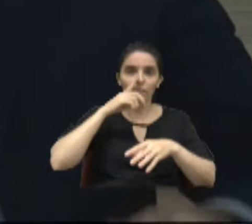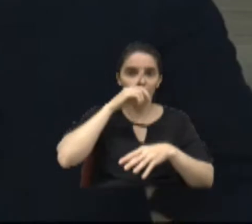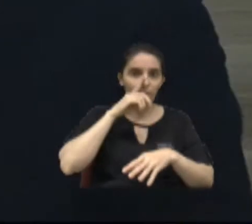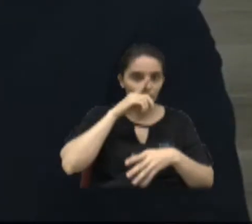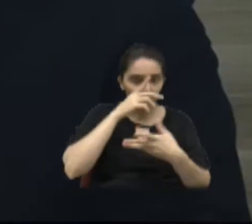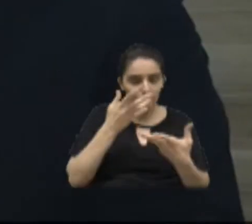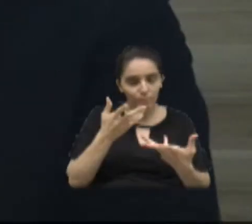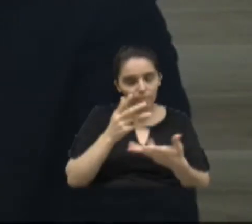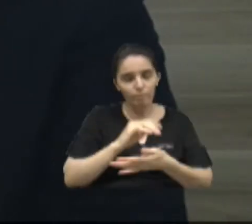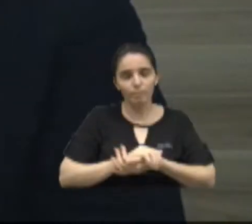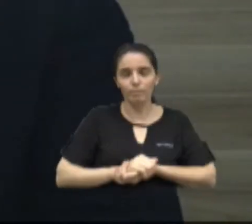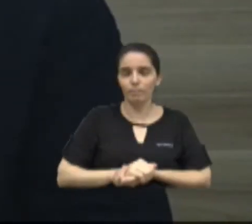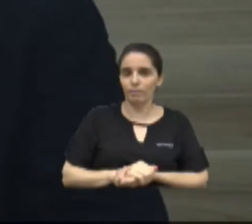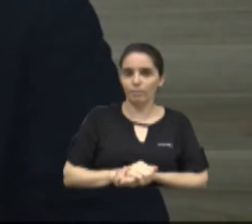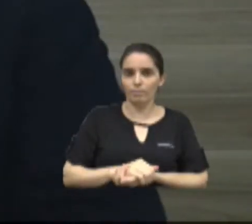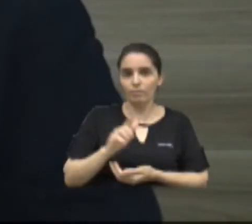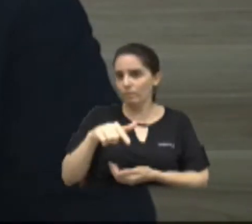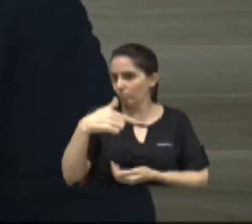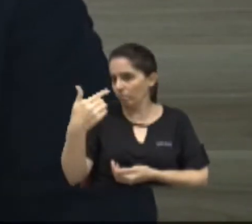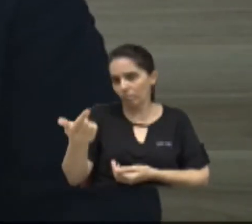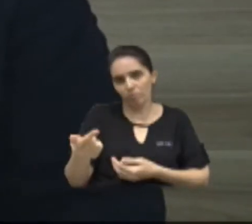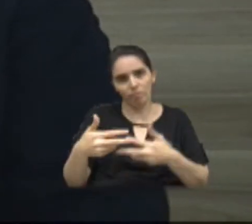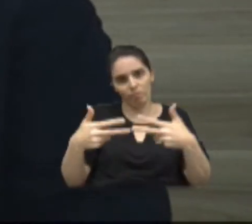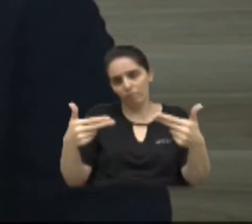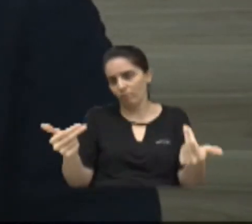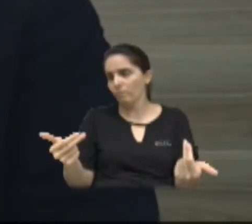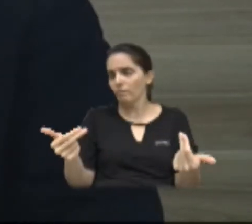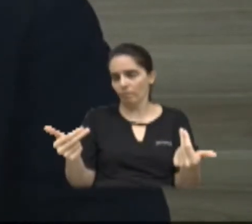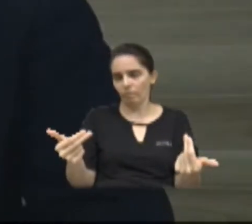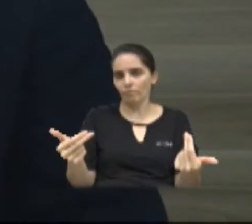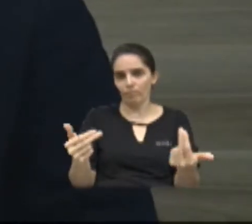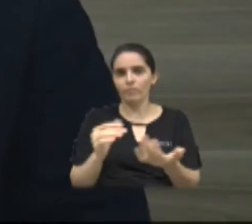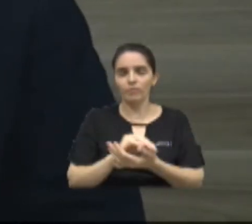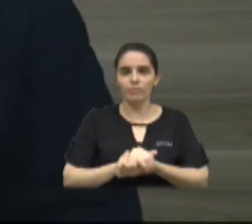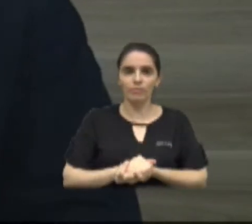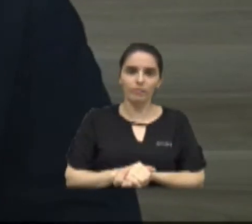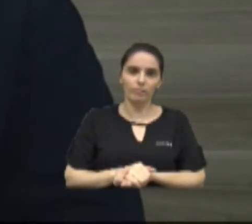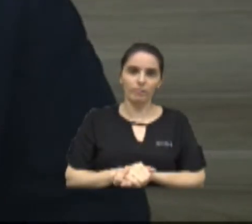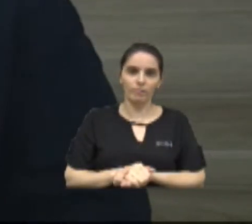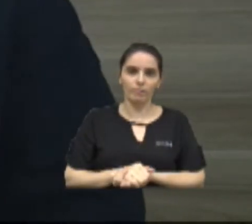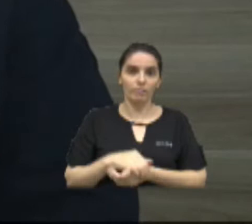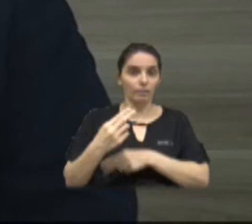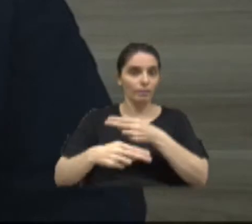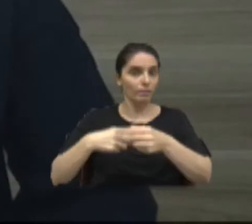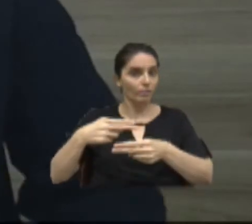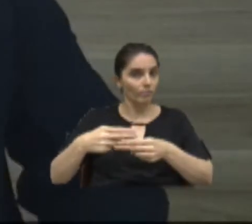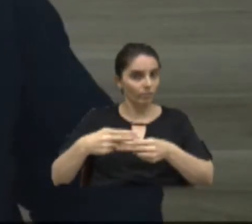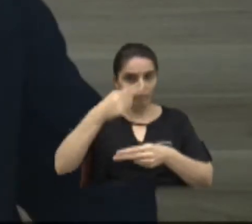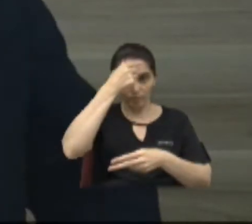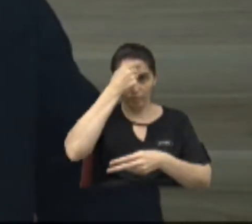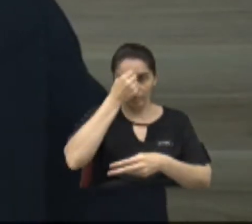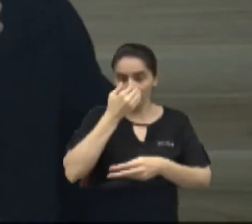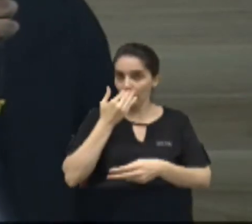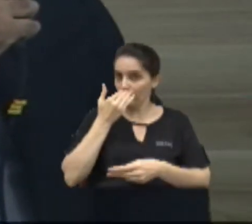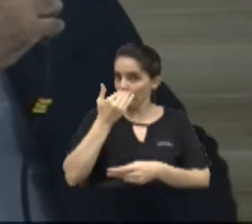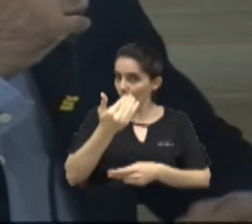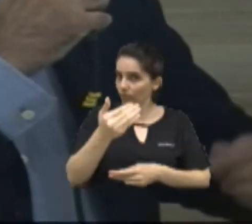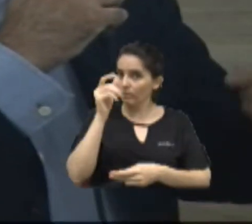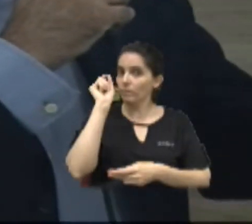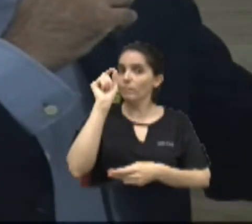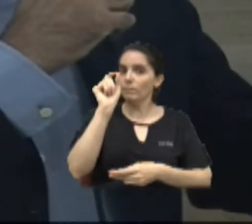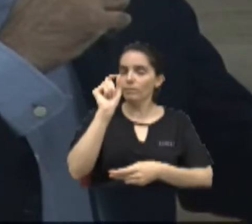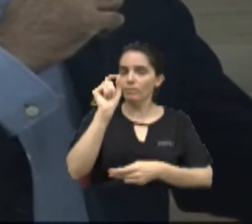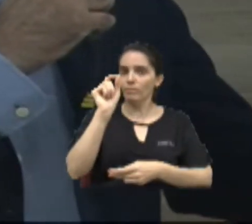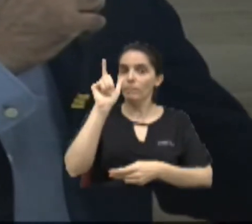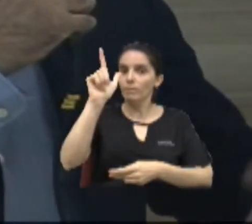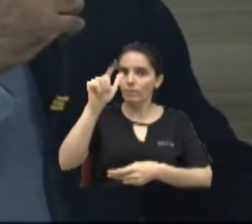os demais motoristas que hoje trafegam na cidade. Então, o meu apelo em cima disso tudo é que,